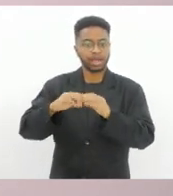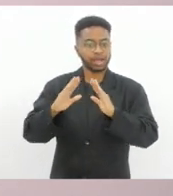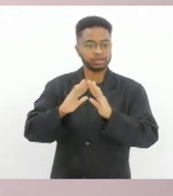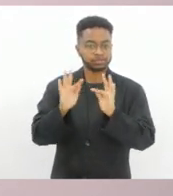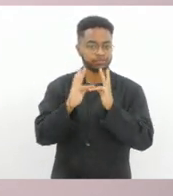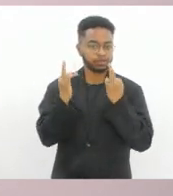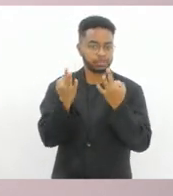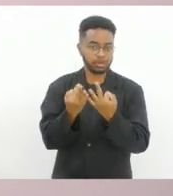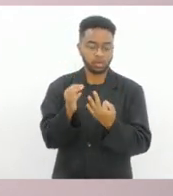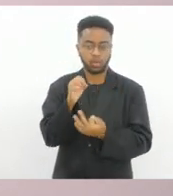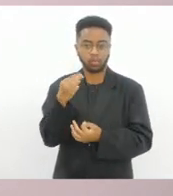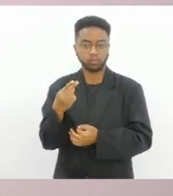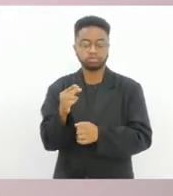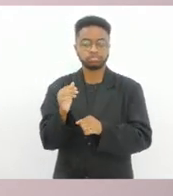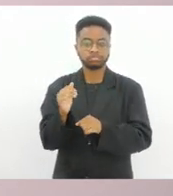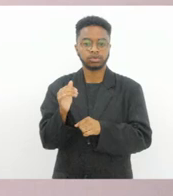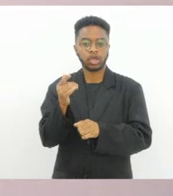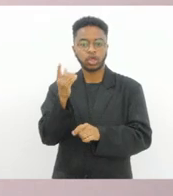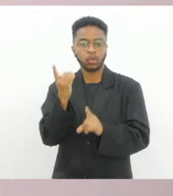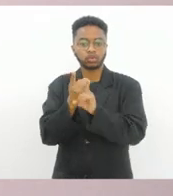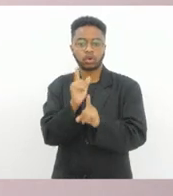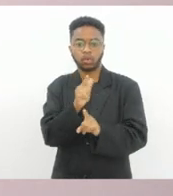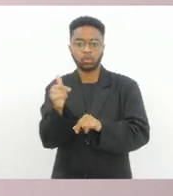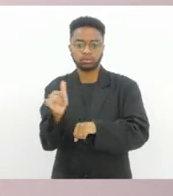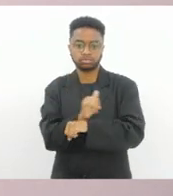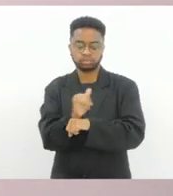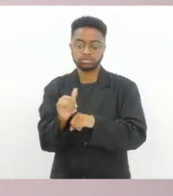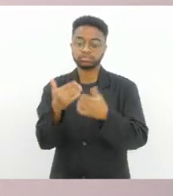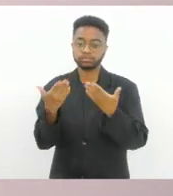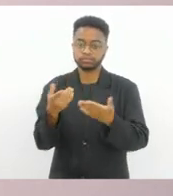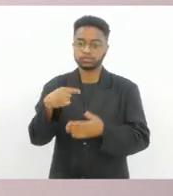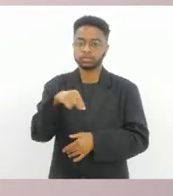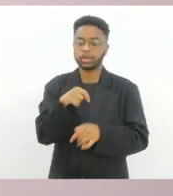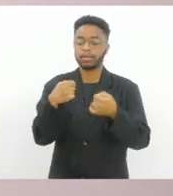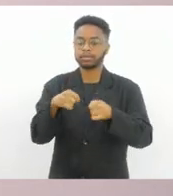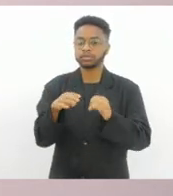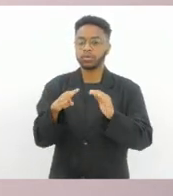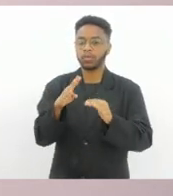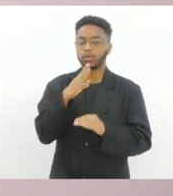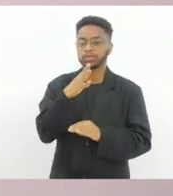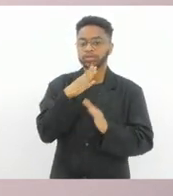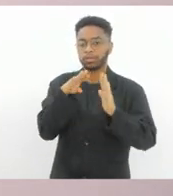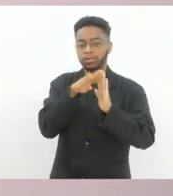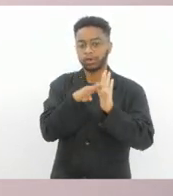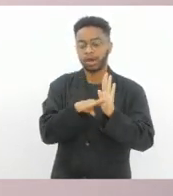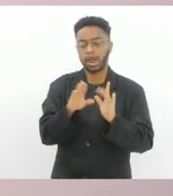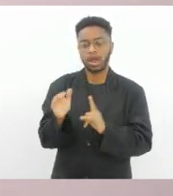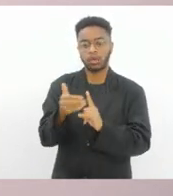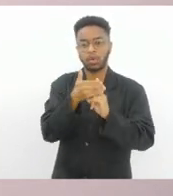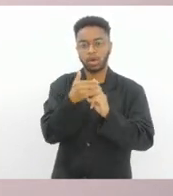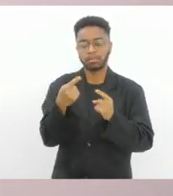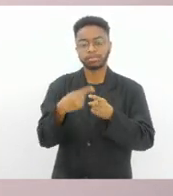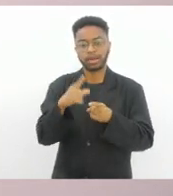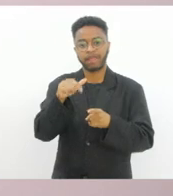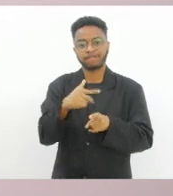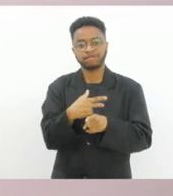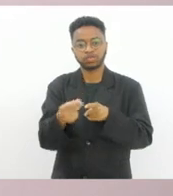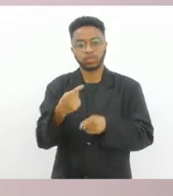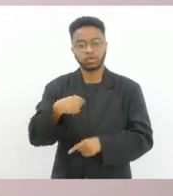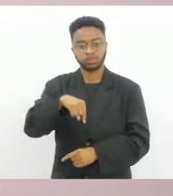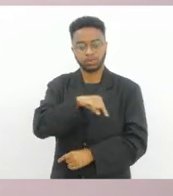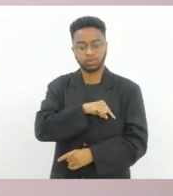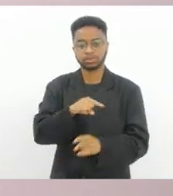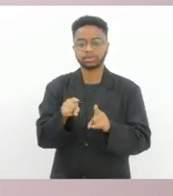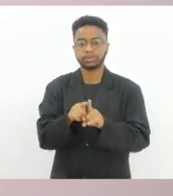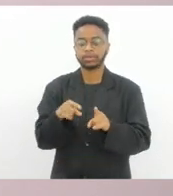enfim, encontrar uma outra alternativa. Então, conheçam também o programa Acolhe. É mais uma conquista que é nossa, né, e